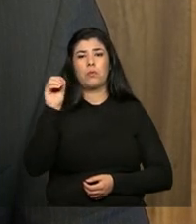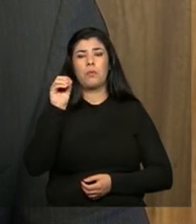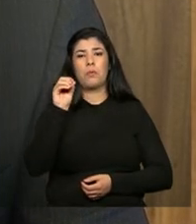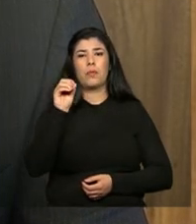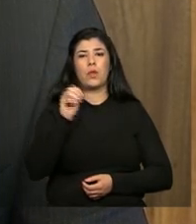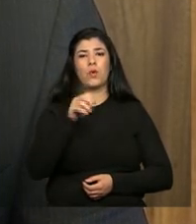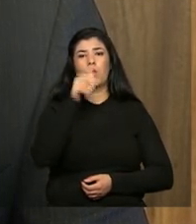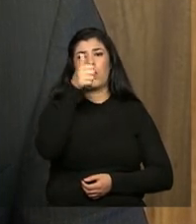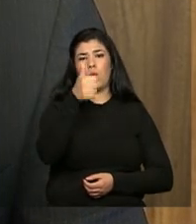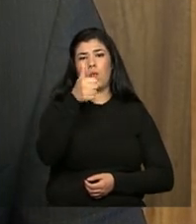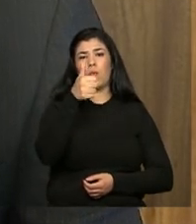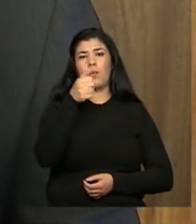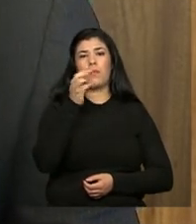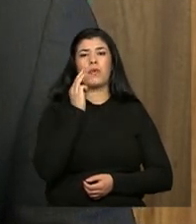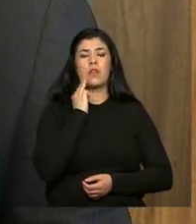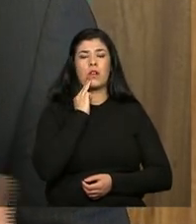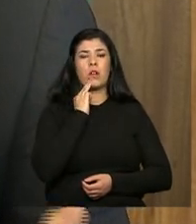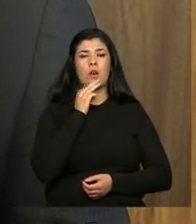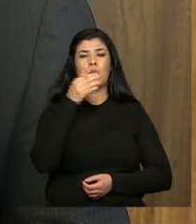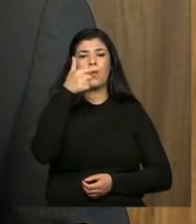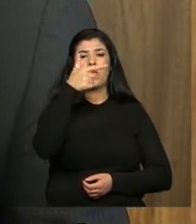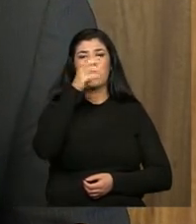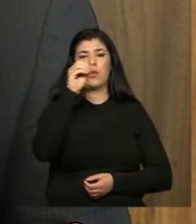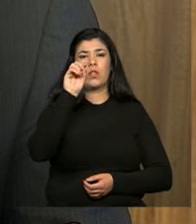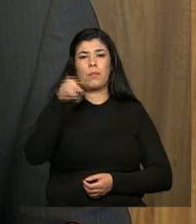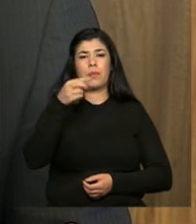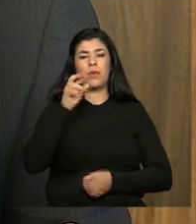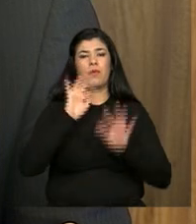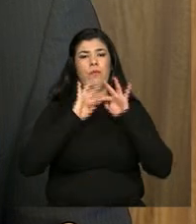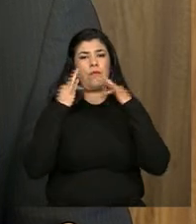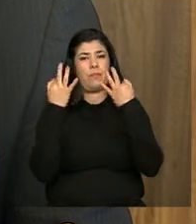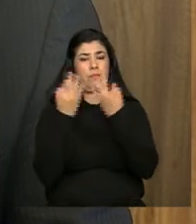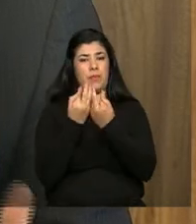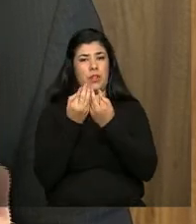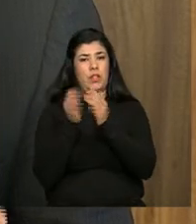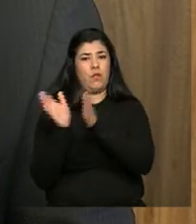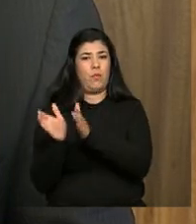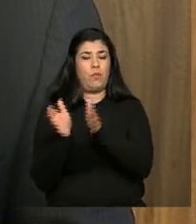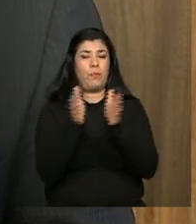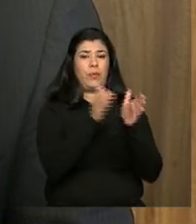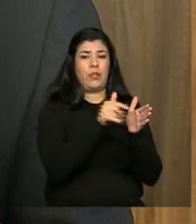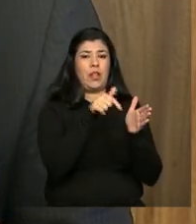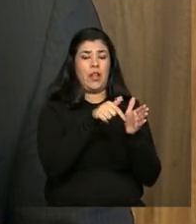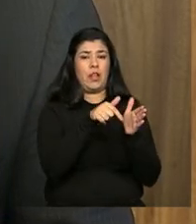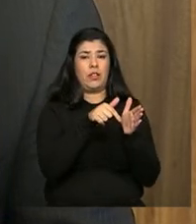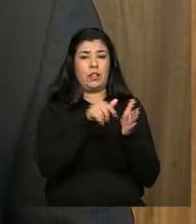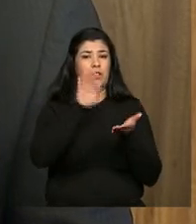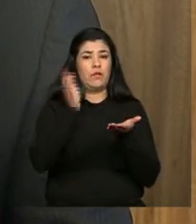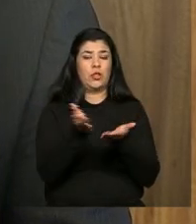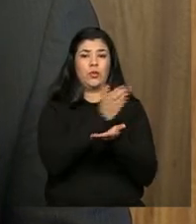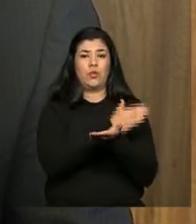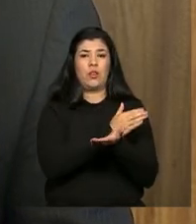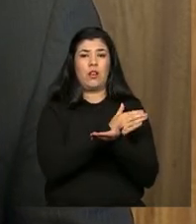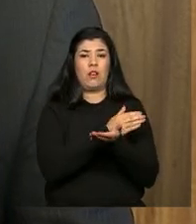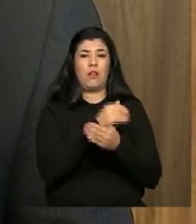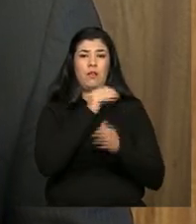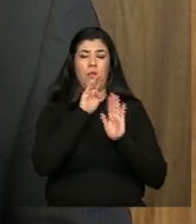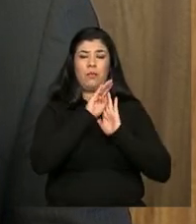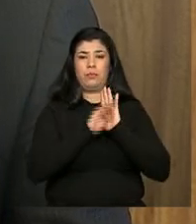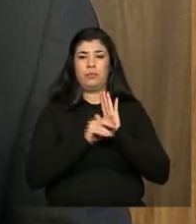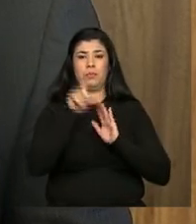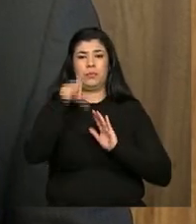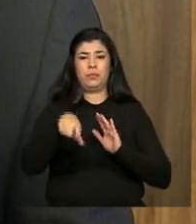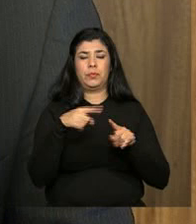um milhão 290 mil famílias Por que que não a correção a ser feita no programa Bolsa Família porque ele já Republicano ele é criterioso